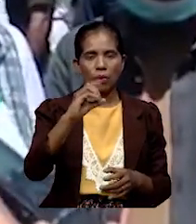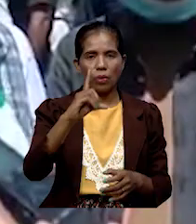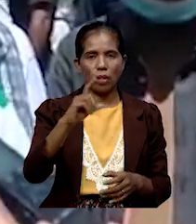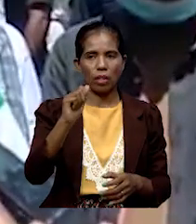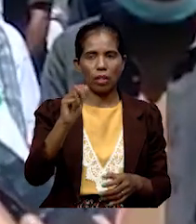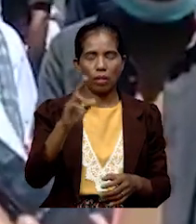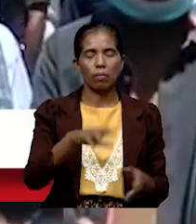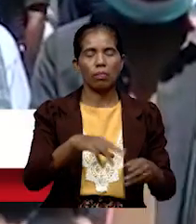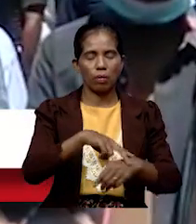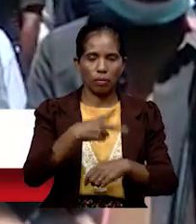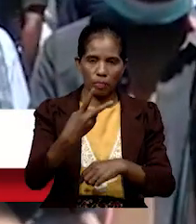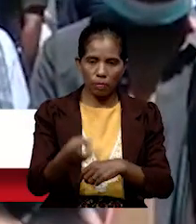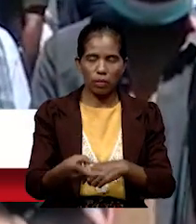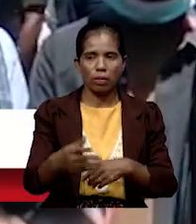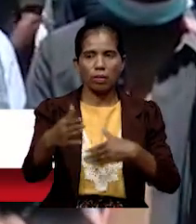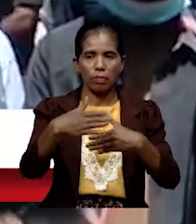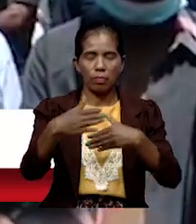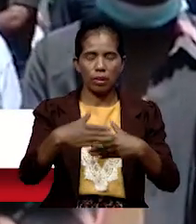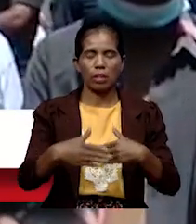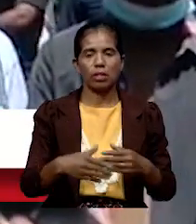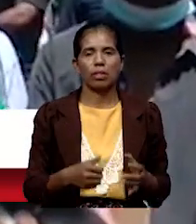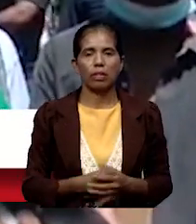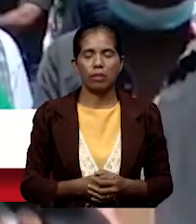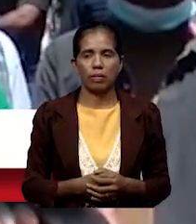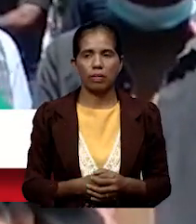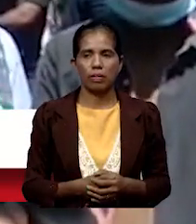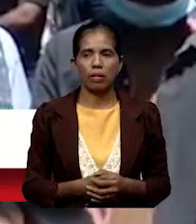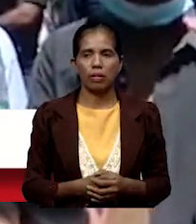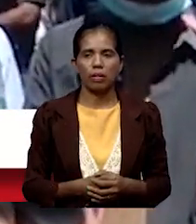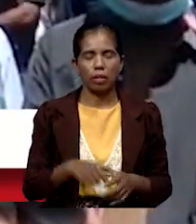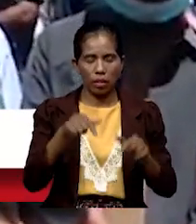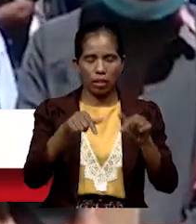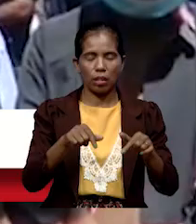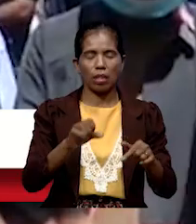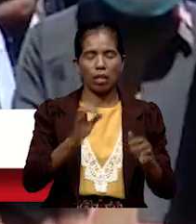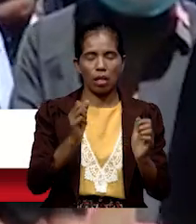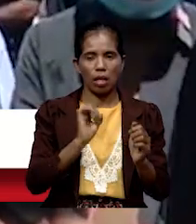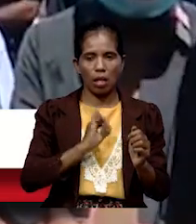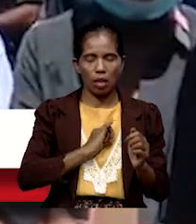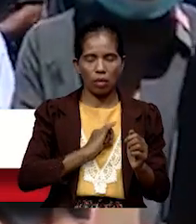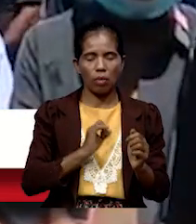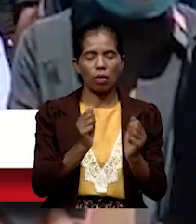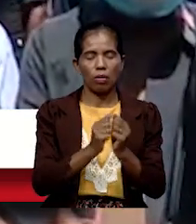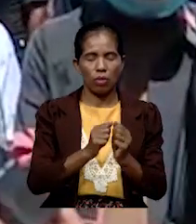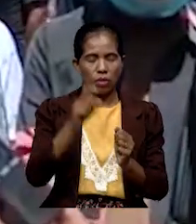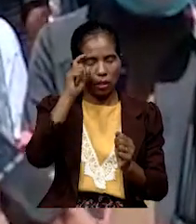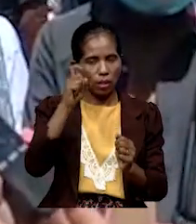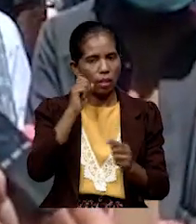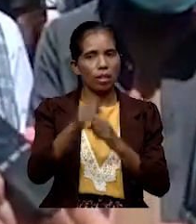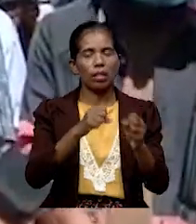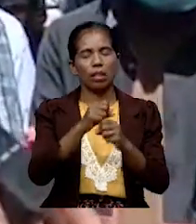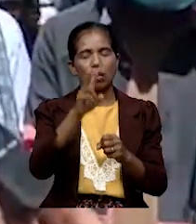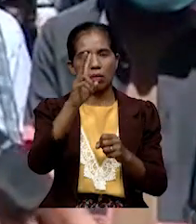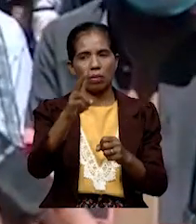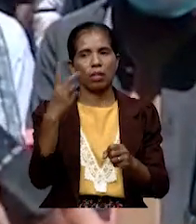durante o combate, e a basic fatida é lá. E nem há uma autonoma de na rua Liubá, em Bá, basic, e